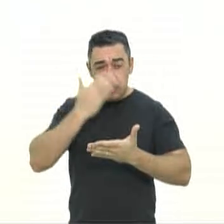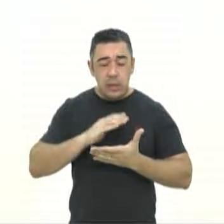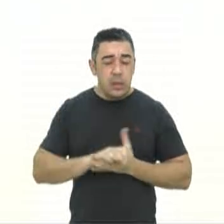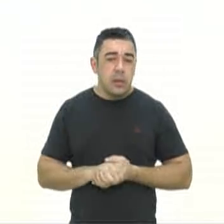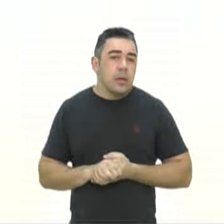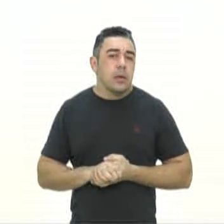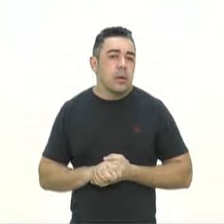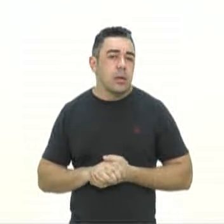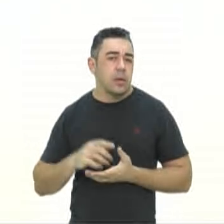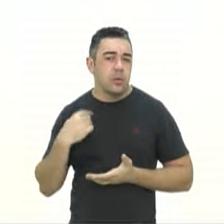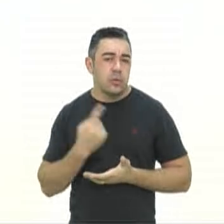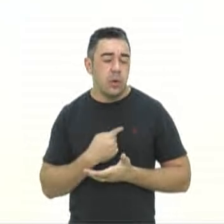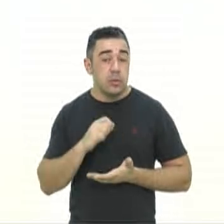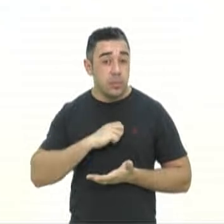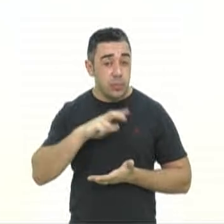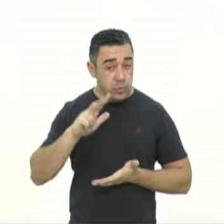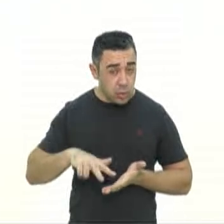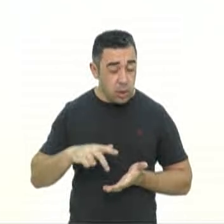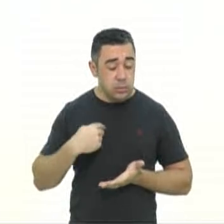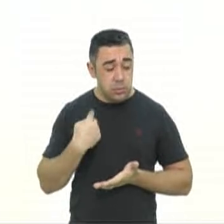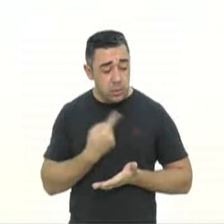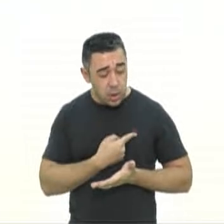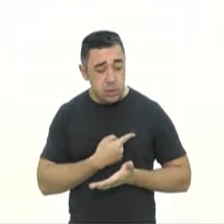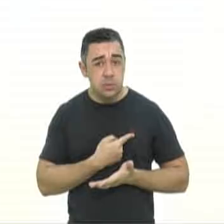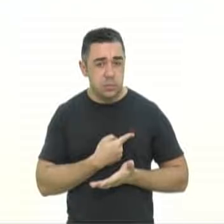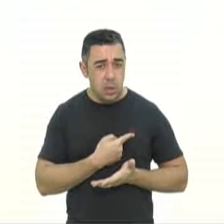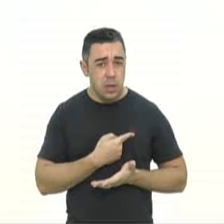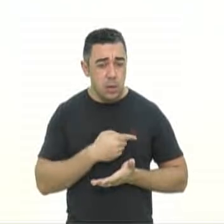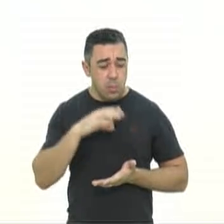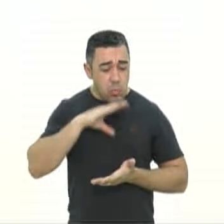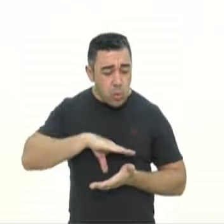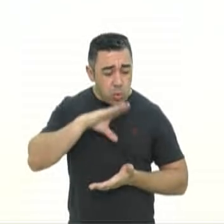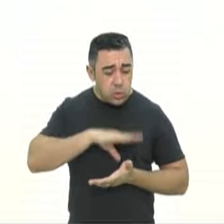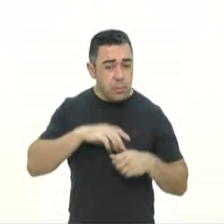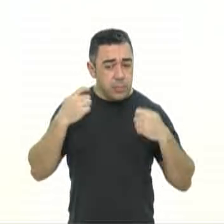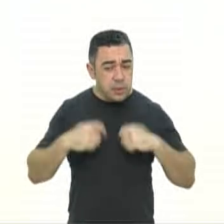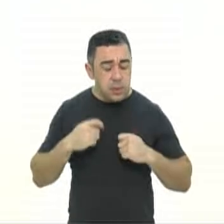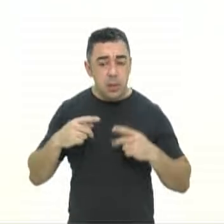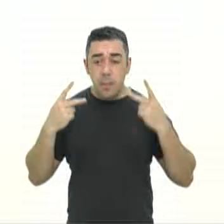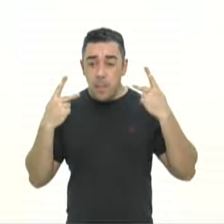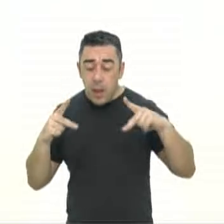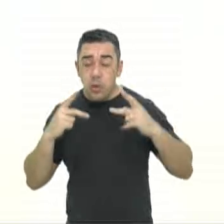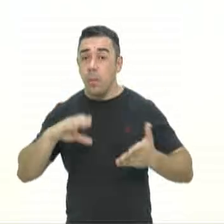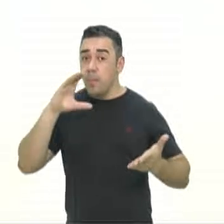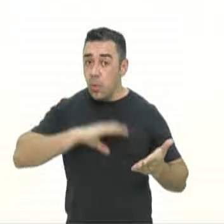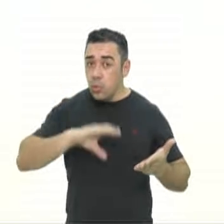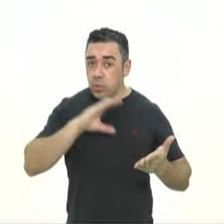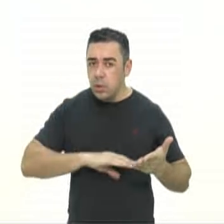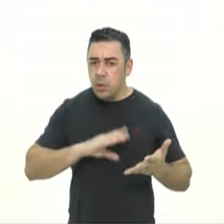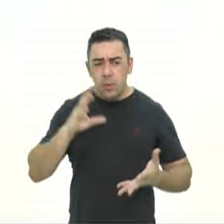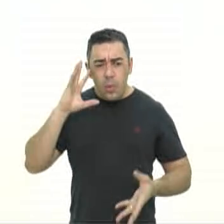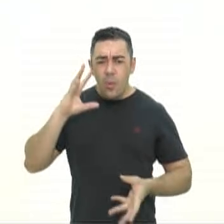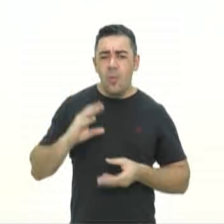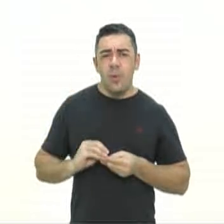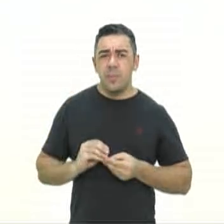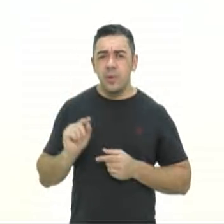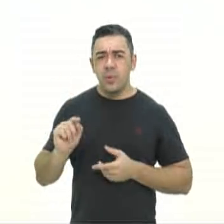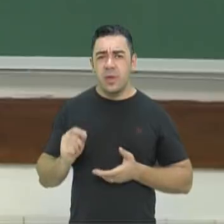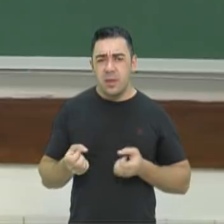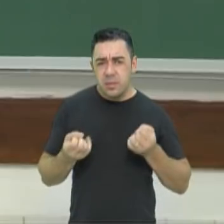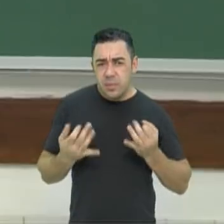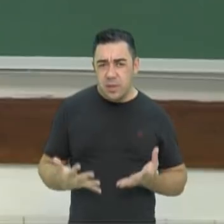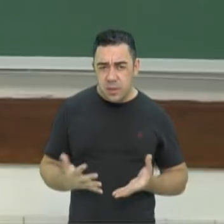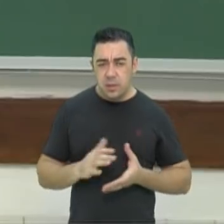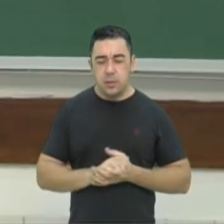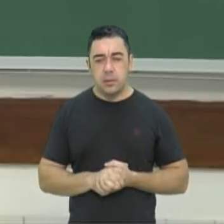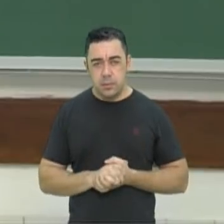É possível que somos portugueses e havemos de ouvir um pregador em português e não havemos de entender o que diz? Então